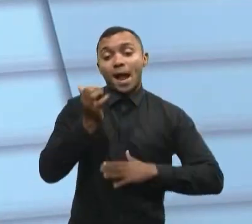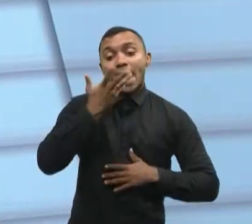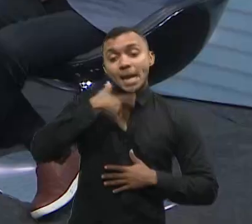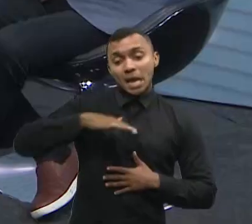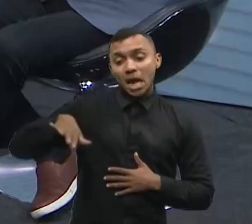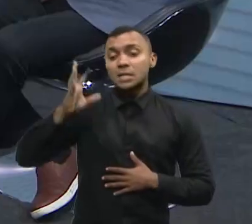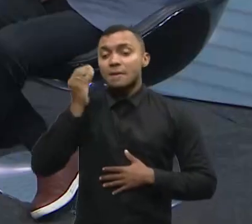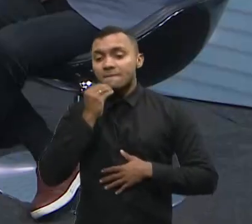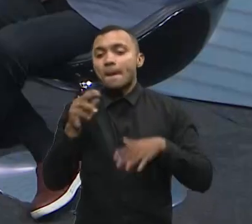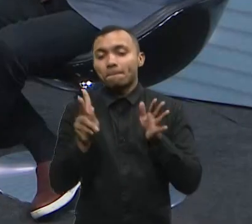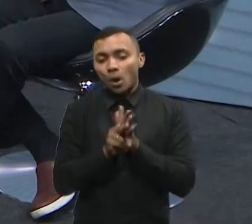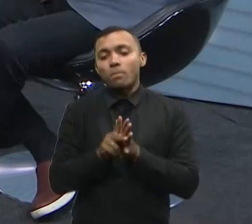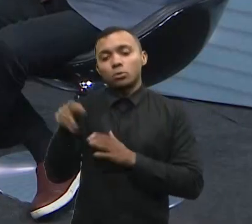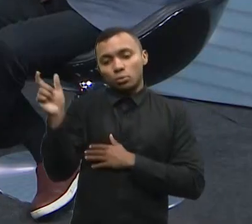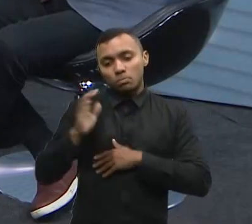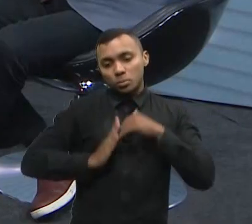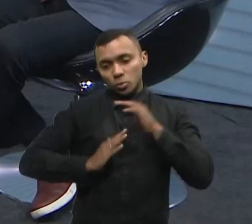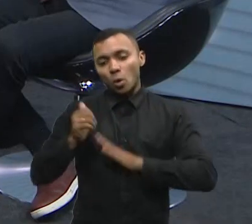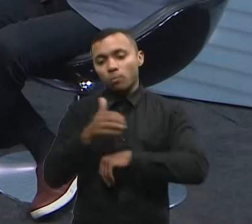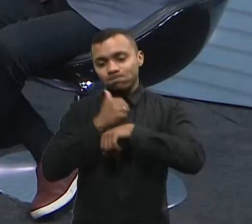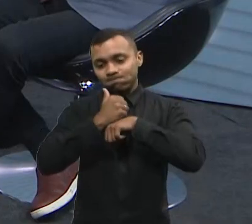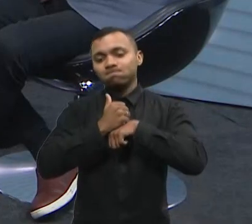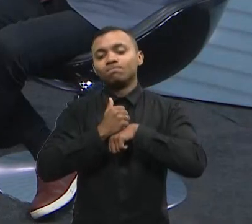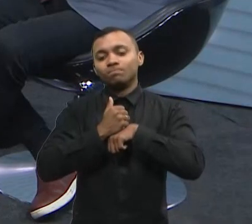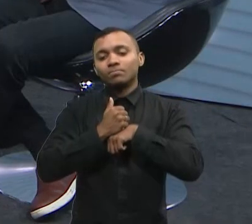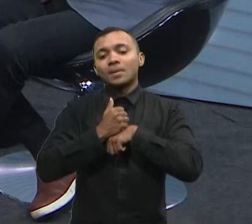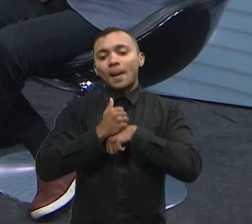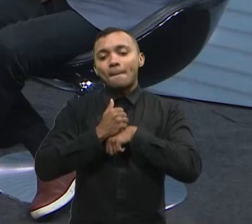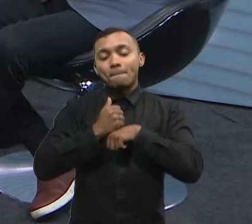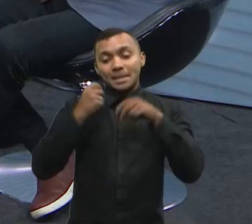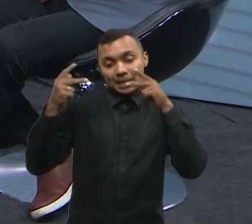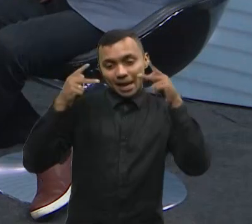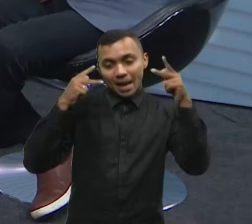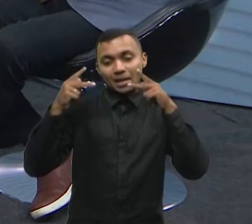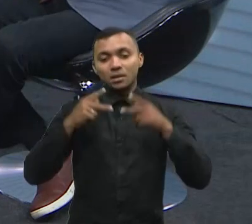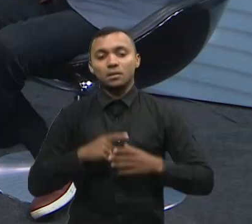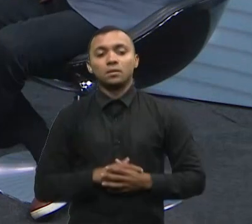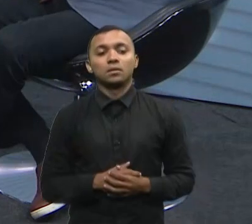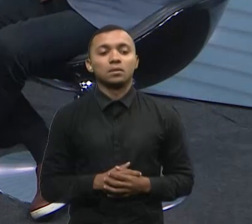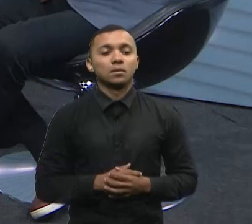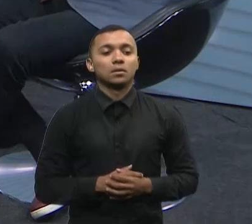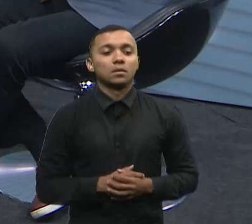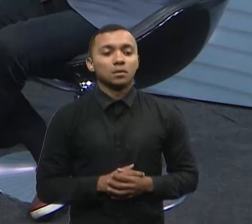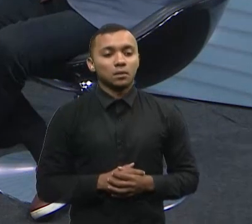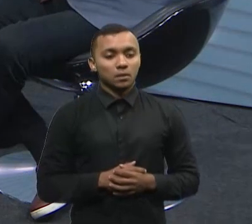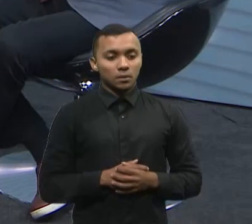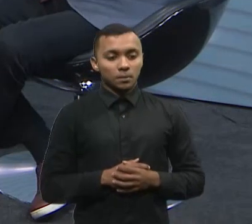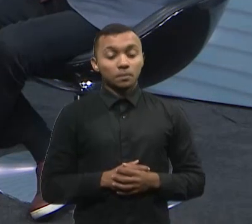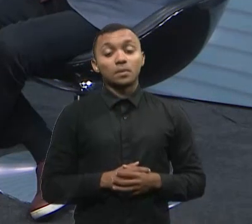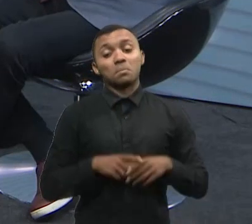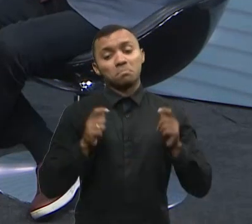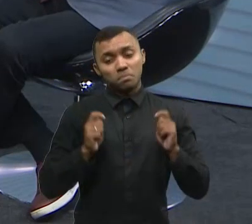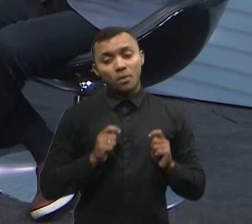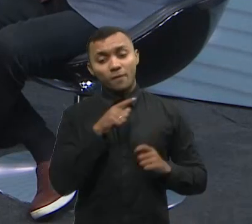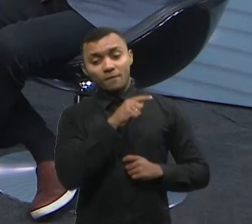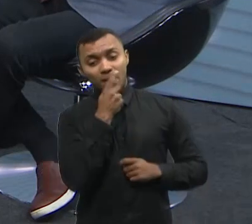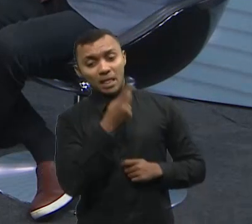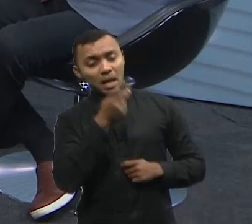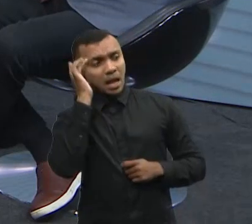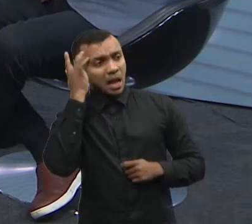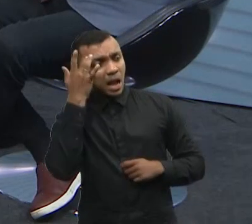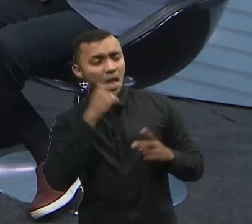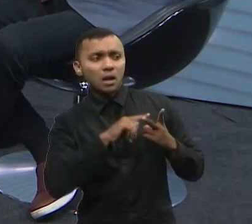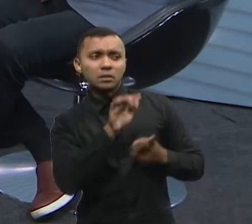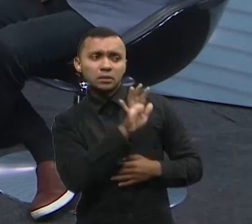seu pediatra. Sim. Que deveria estar muito atento a essas condições do neurodesenvolvimento. Então, ele pode levantar algumas hipóteses, ele pode fazer rastreio, ele